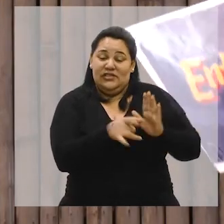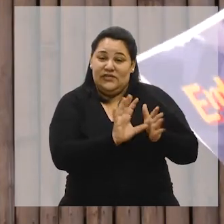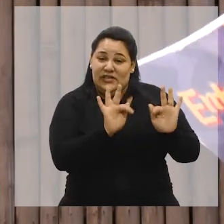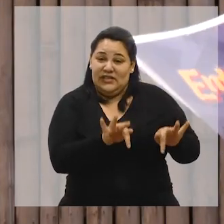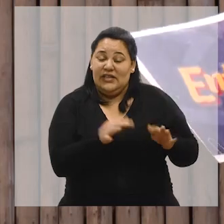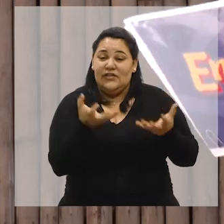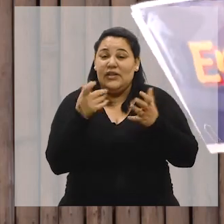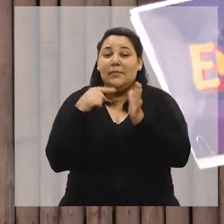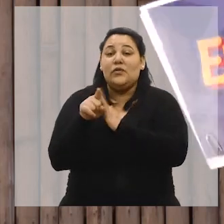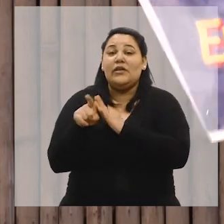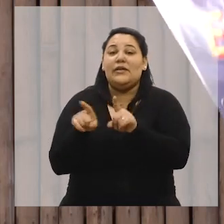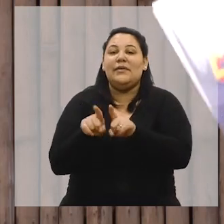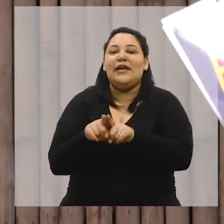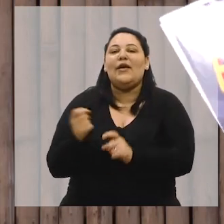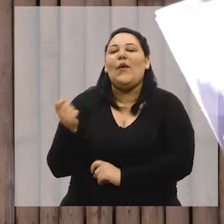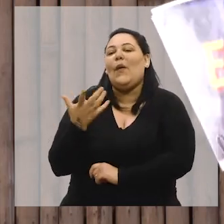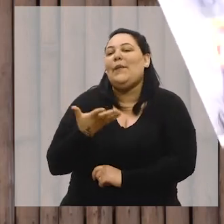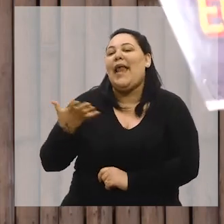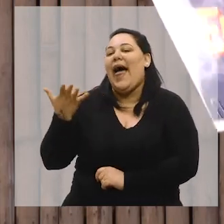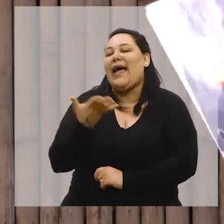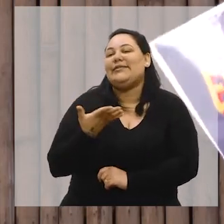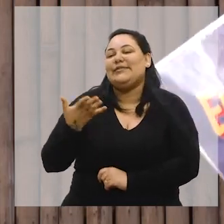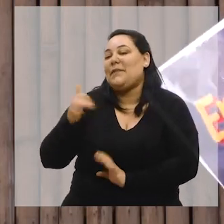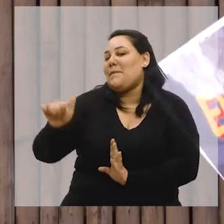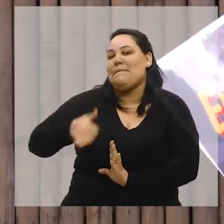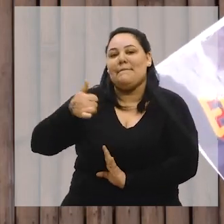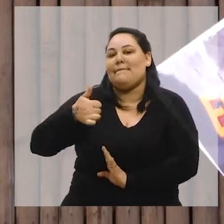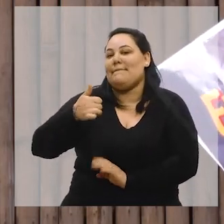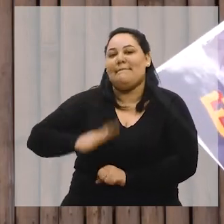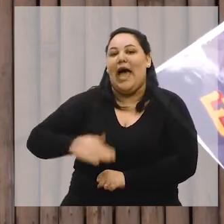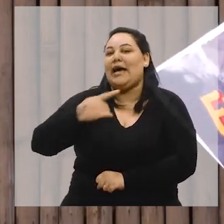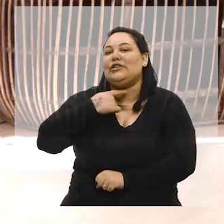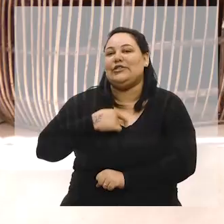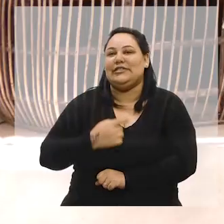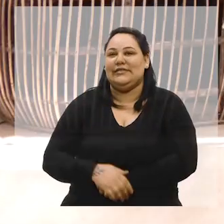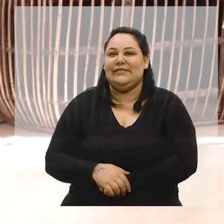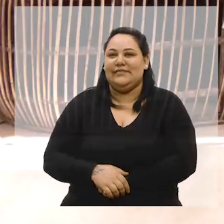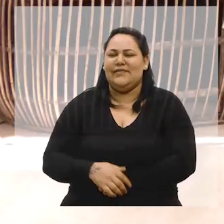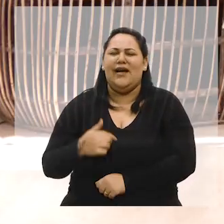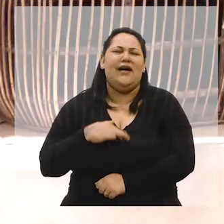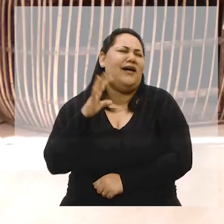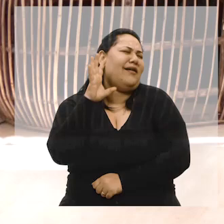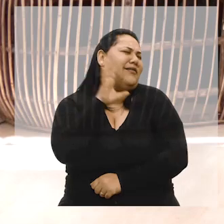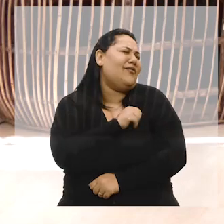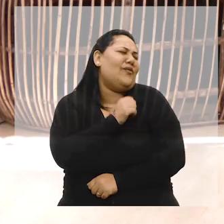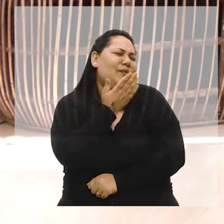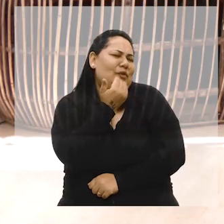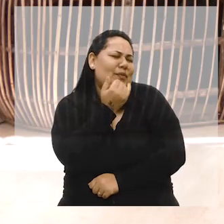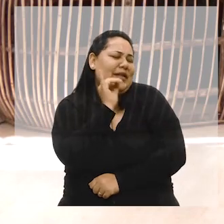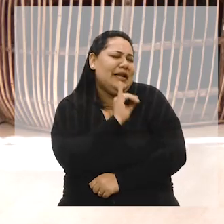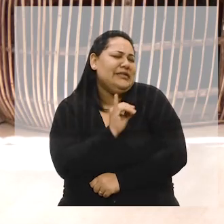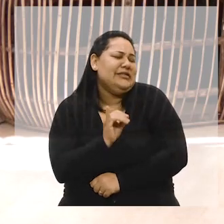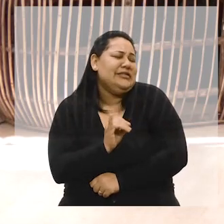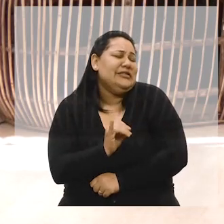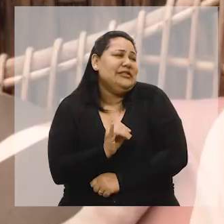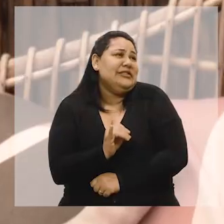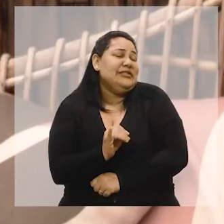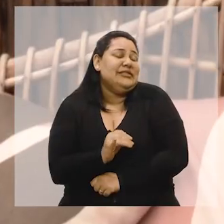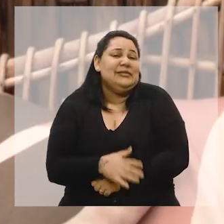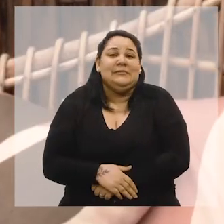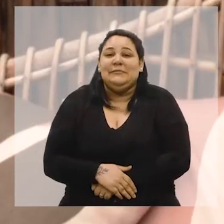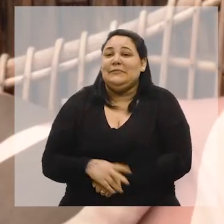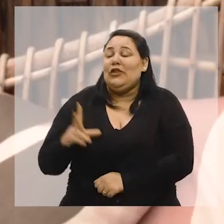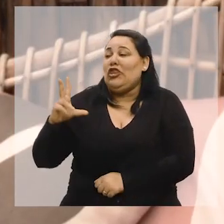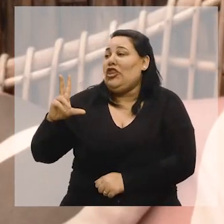só antes de encerrar, eu queria perguntar para vocês qual um prato preferido de vocês, assim. Ai, eu amo uma comida italiana, viu?